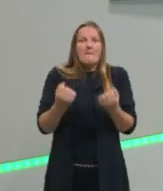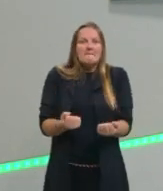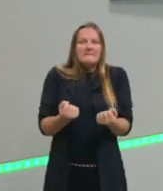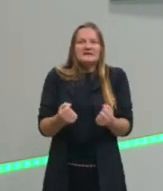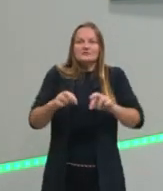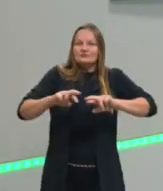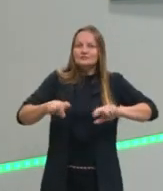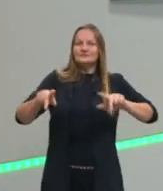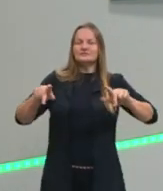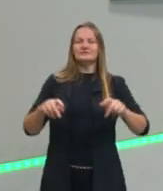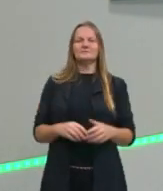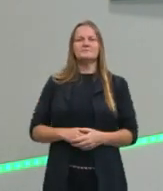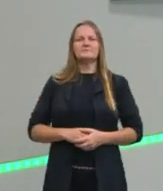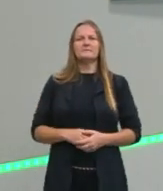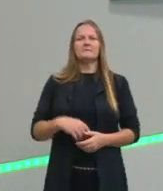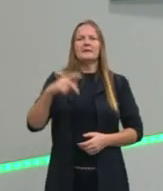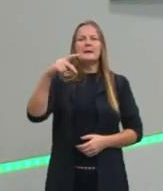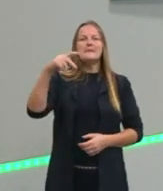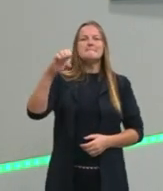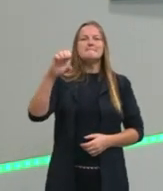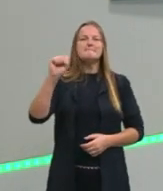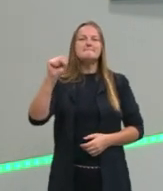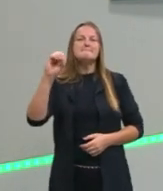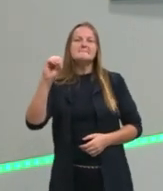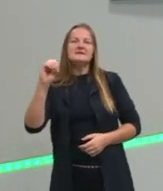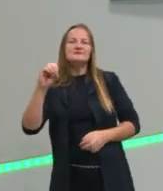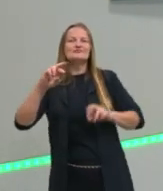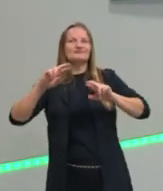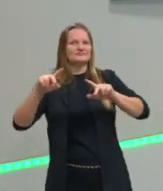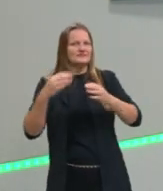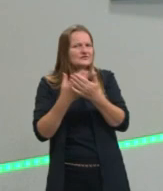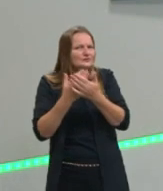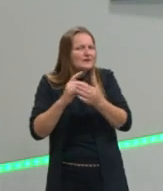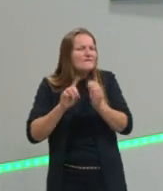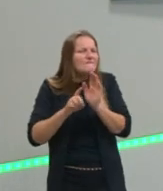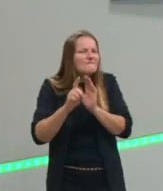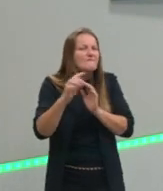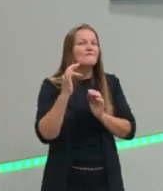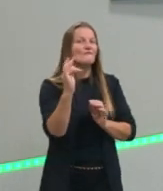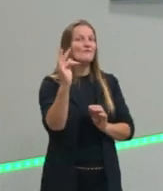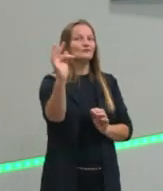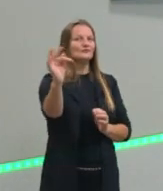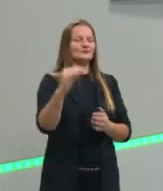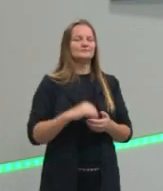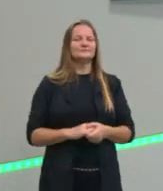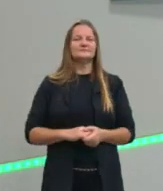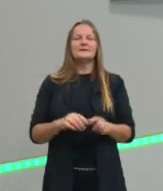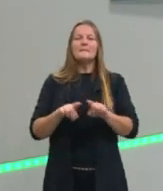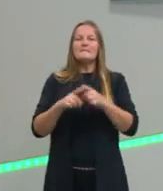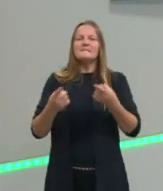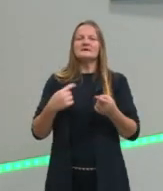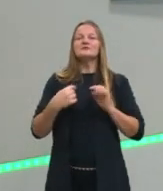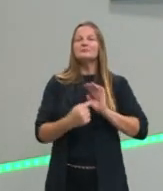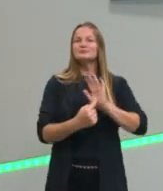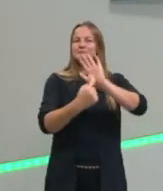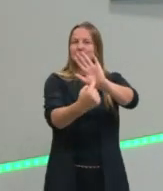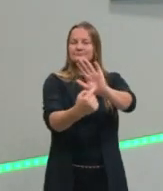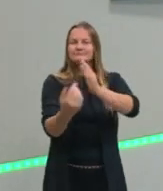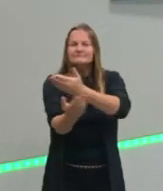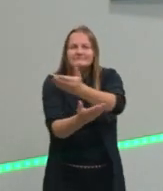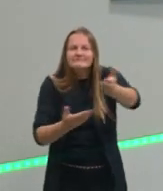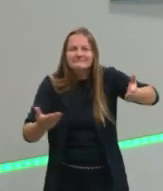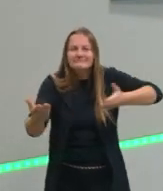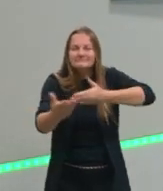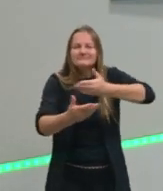peso a peso é outra coisa que a gente vai estudar mais adiante certa mas o que eu quero mostrar para vocês